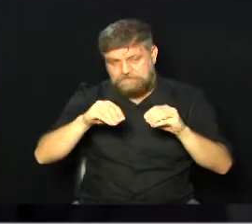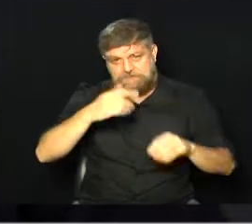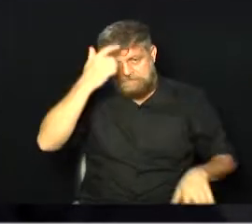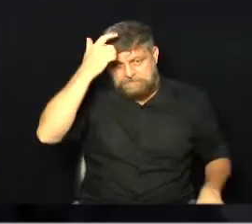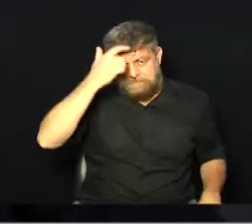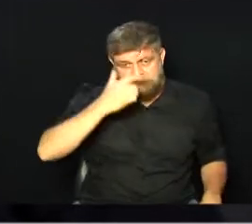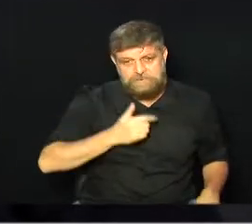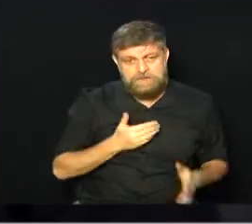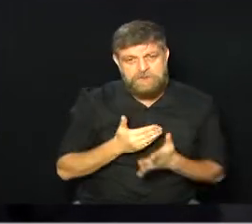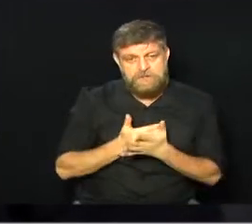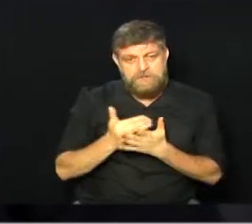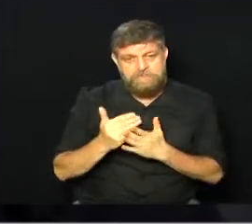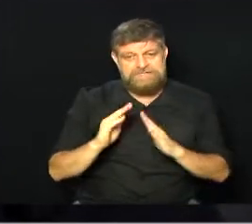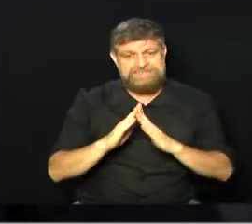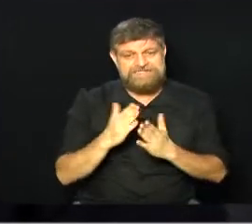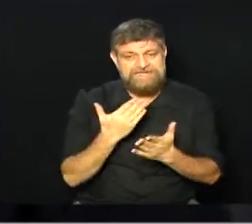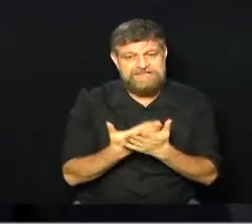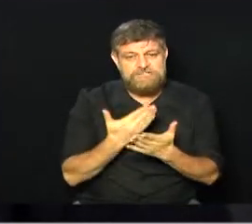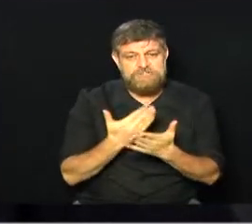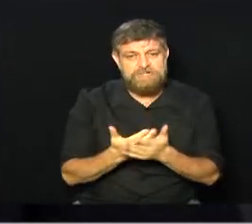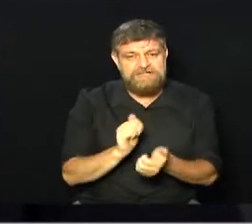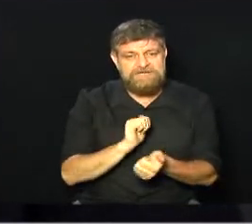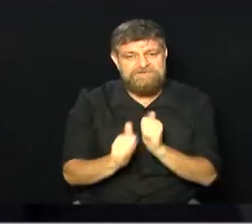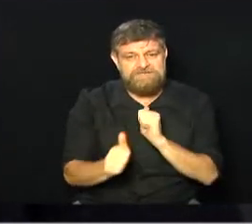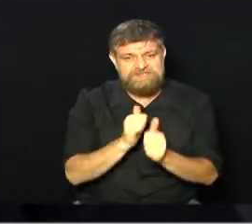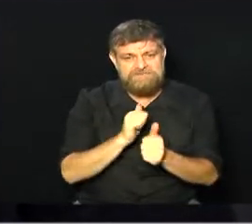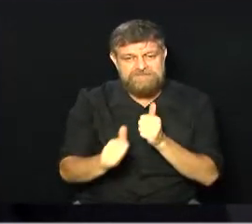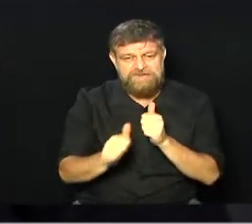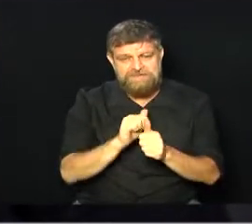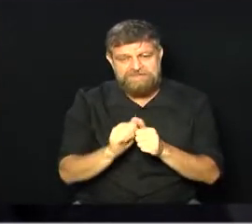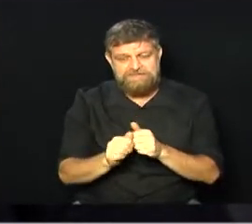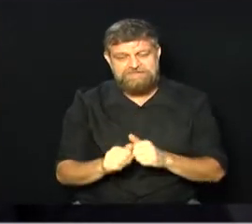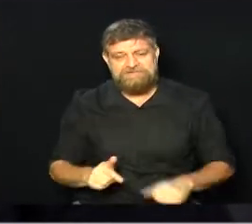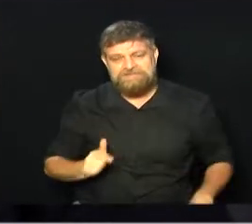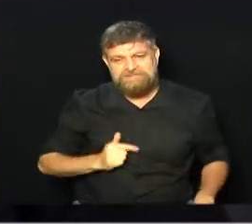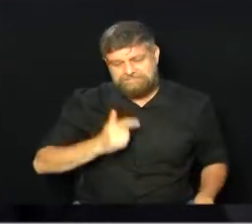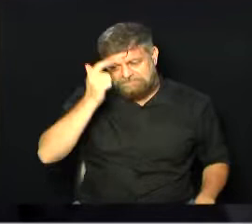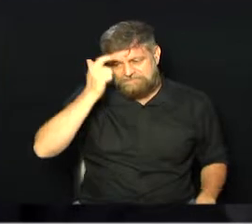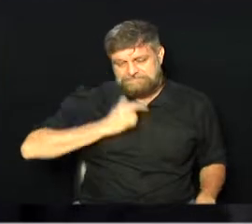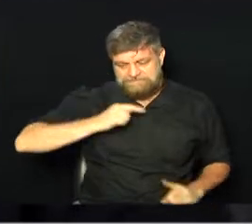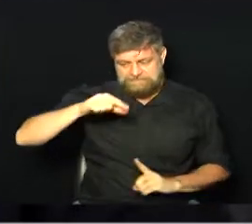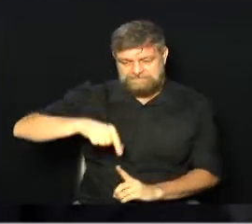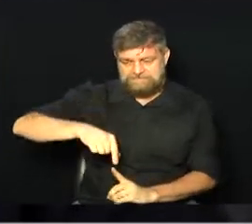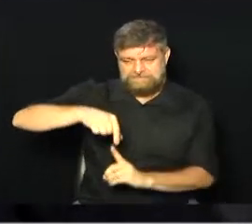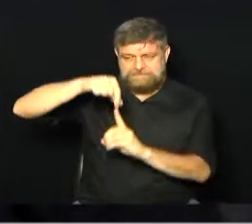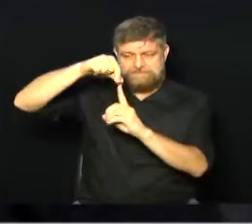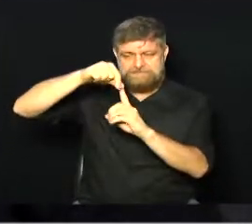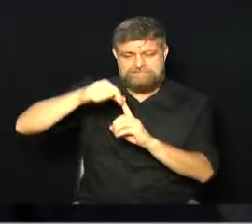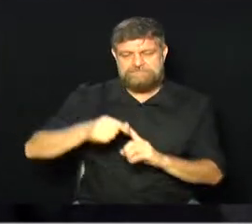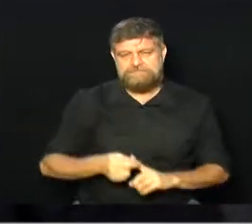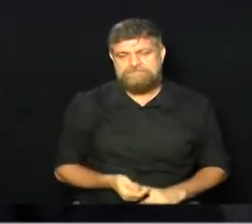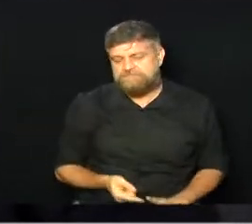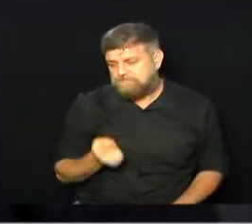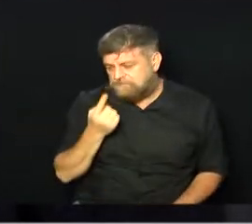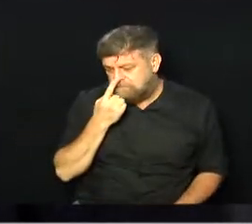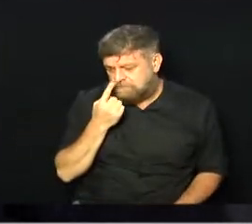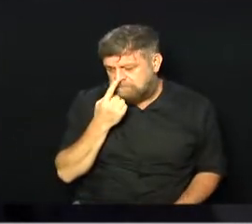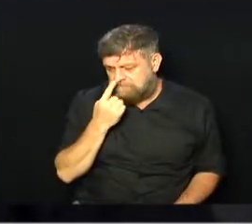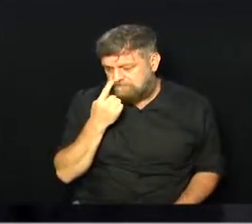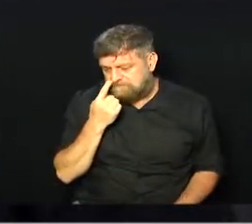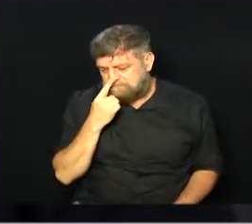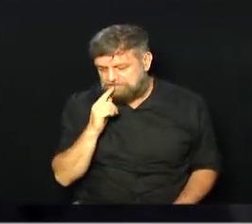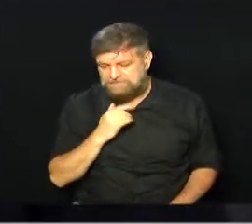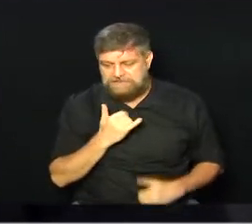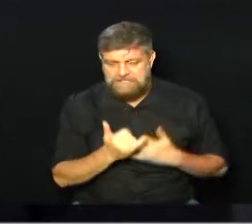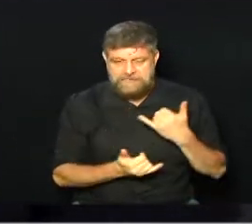Depois comecei a escolinha de futebol e logo consegui me destacar. Sempre gostei de futebol, mas mais na brincadeira. E